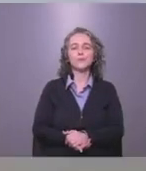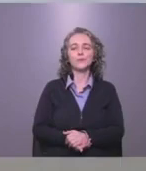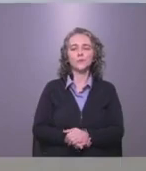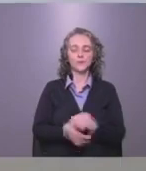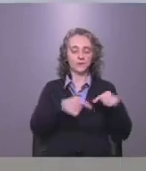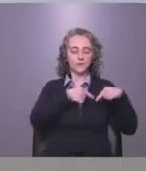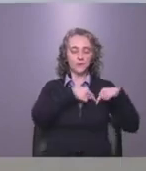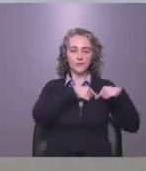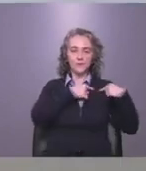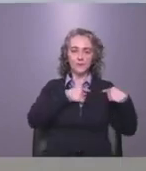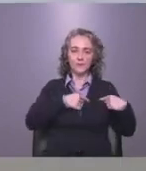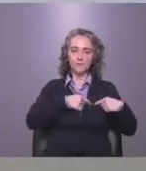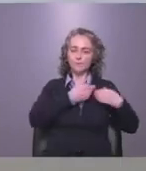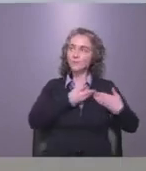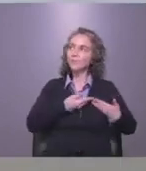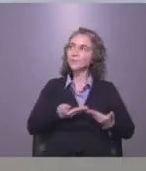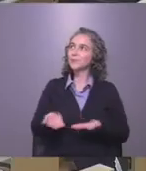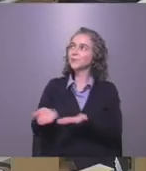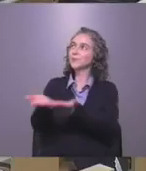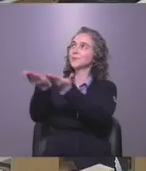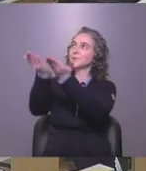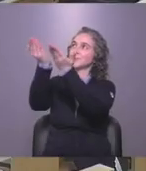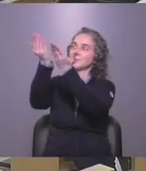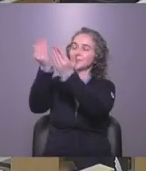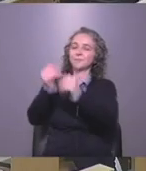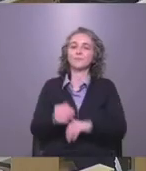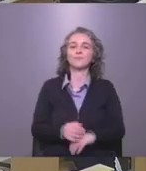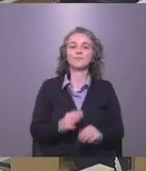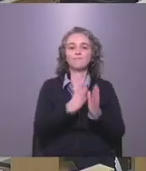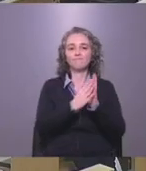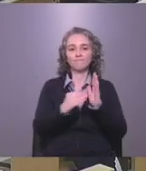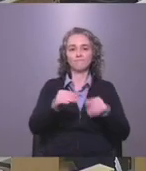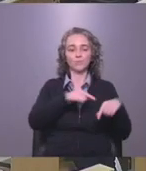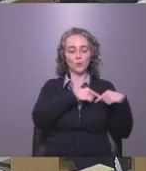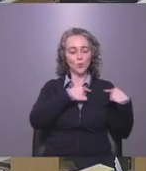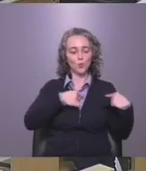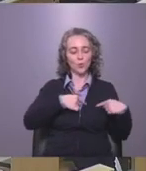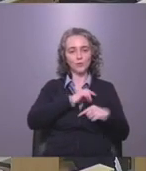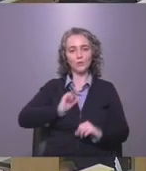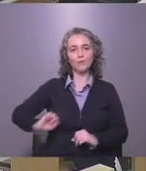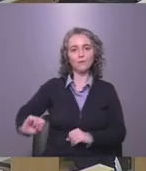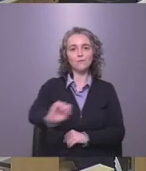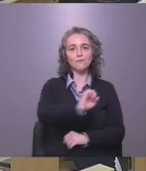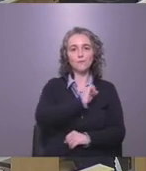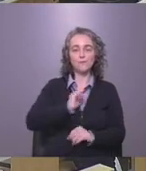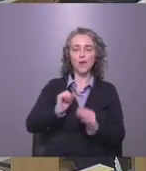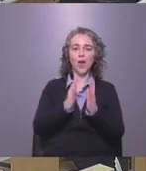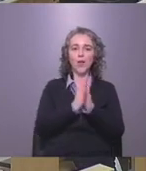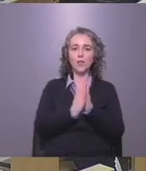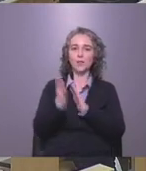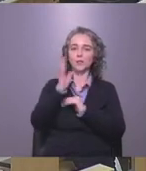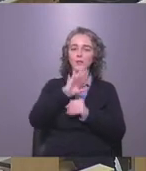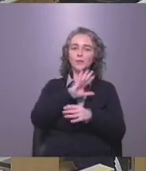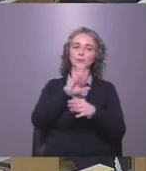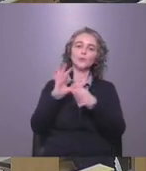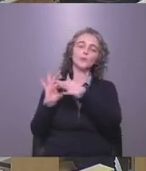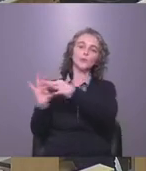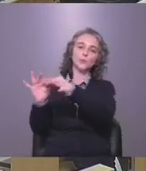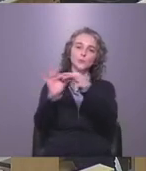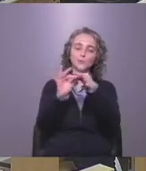nós. Corações ao alto. O nosso coração está em Deus.